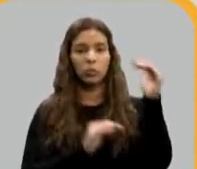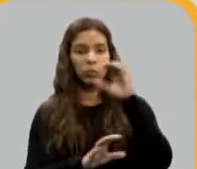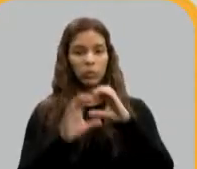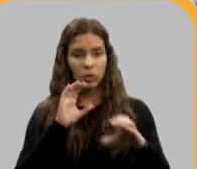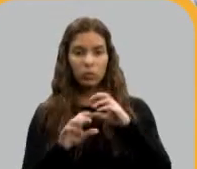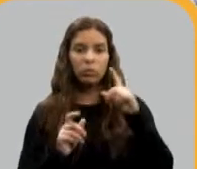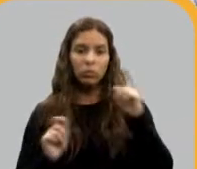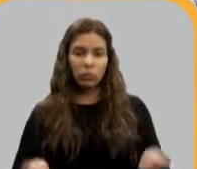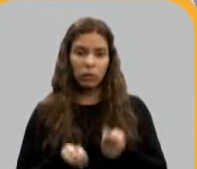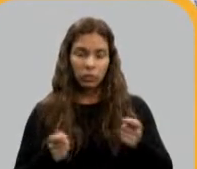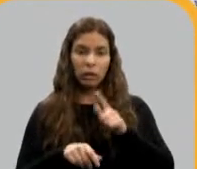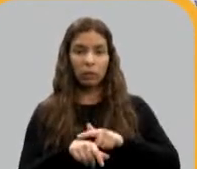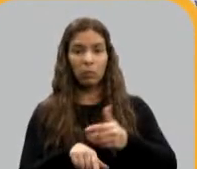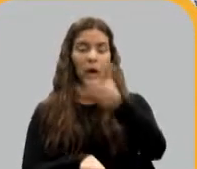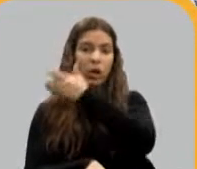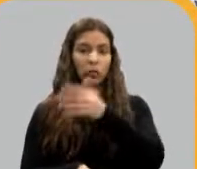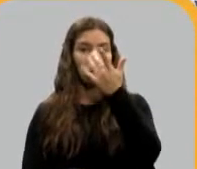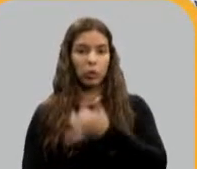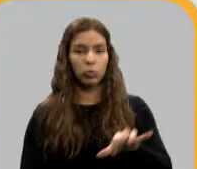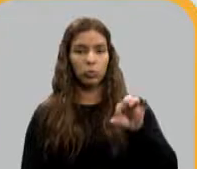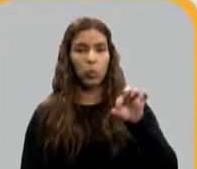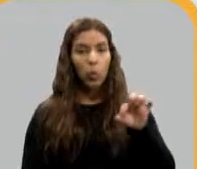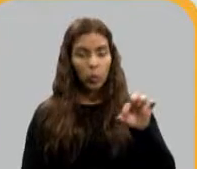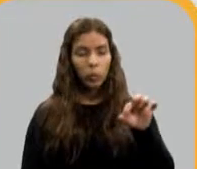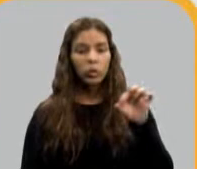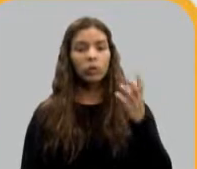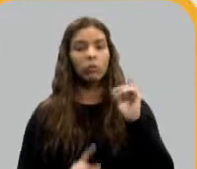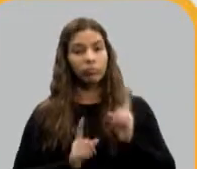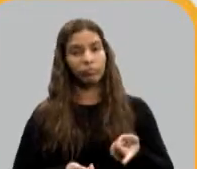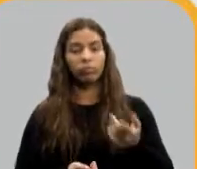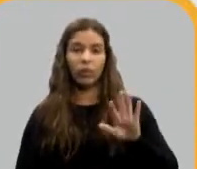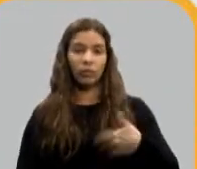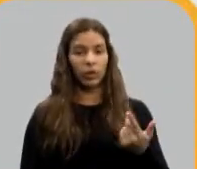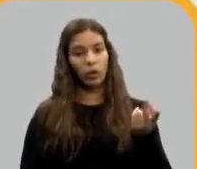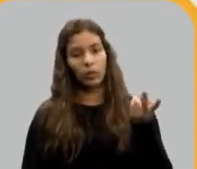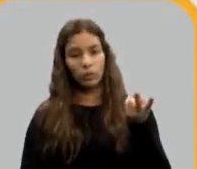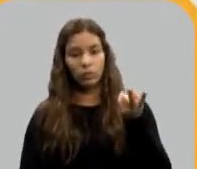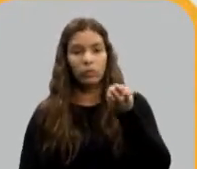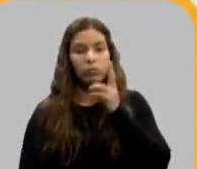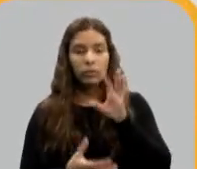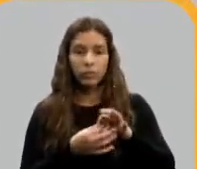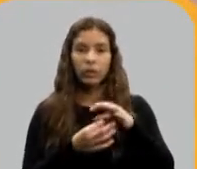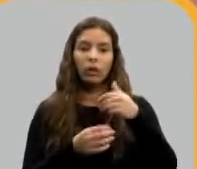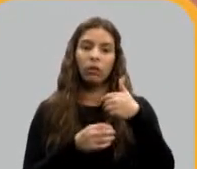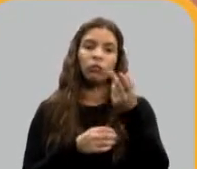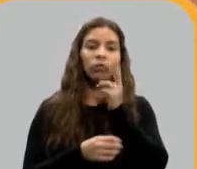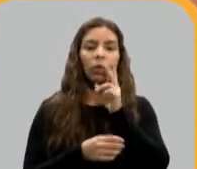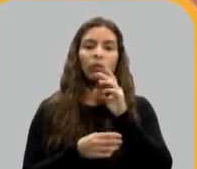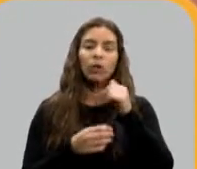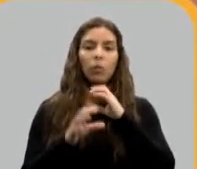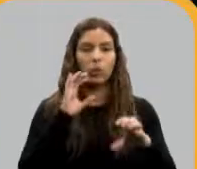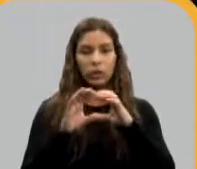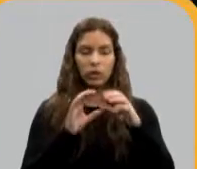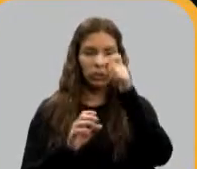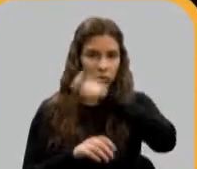comunicação, integrada no gabinete de marketing que existia na altura, em 2008, e atualmente eu sou chefe do Núcleo de Informação ao Cliente do Metropolitano de